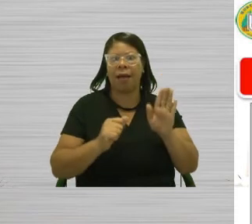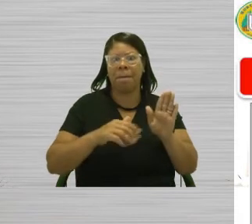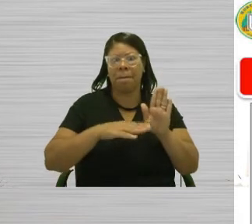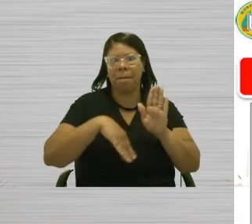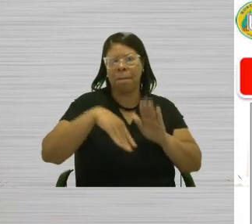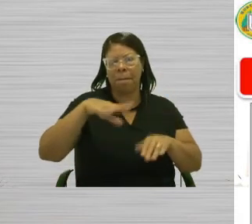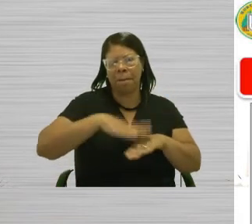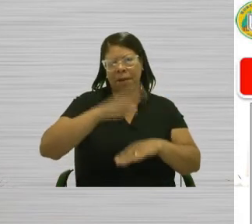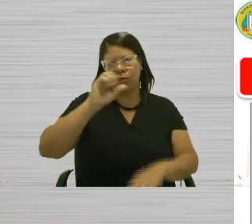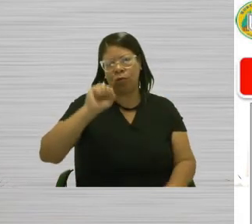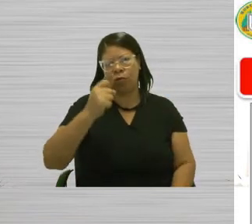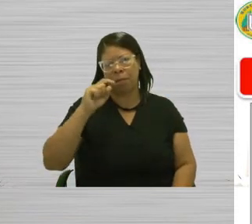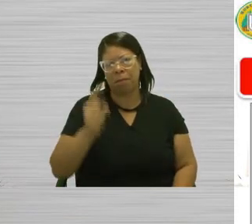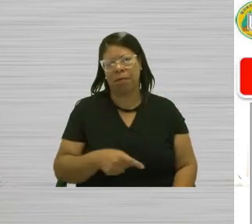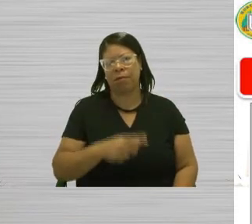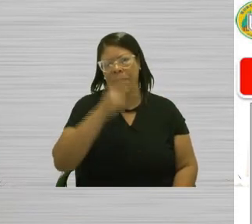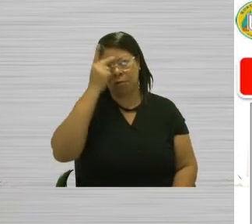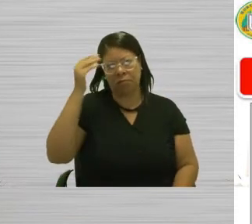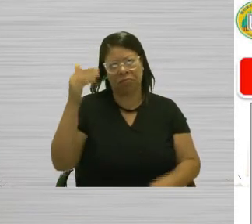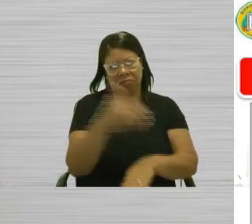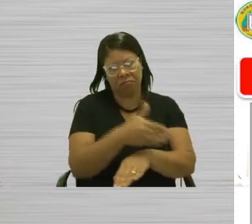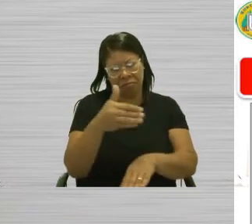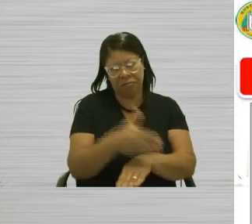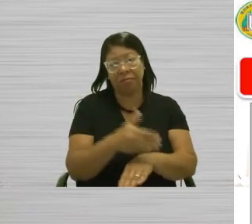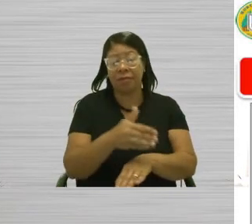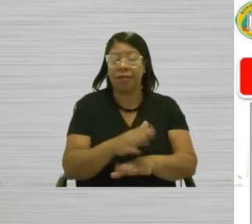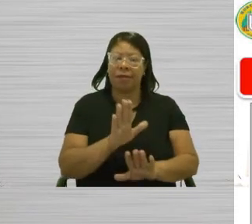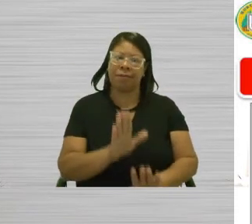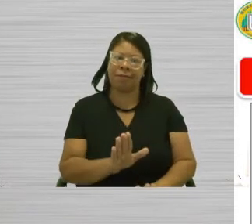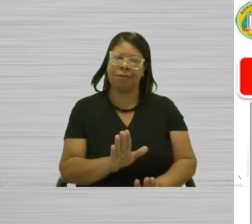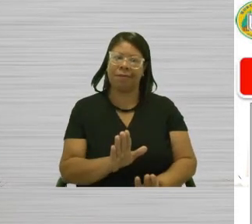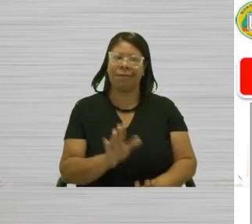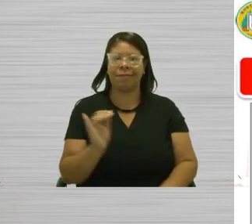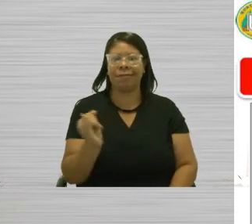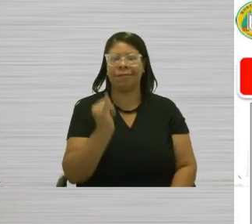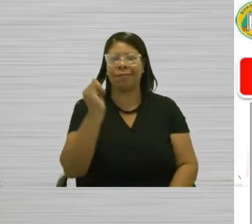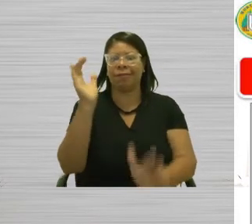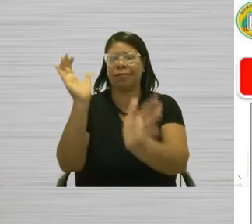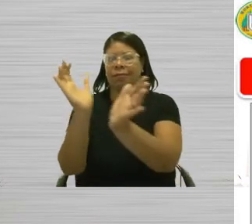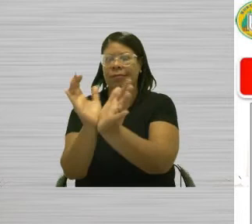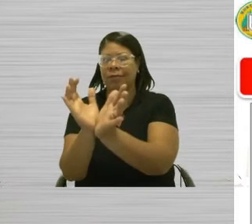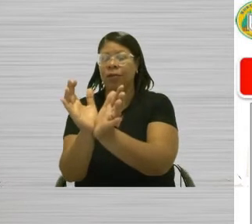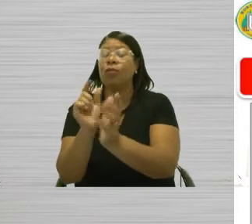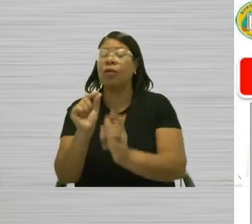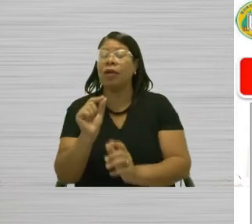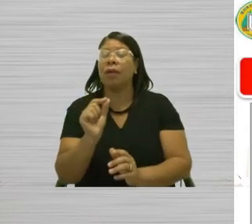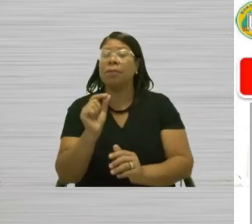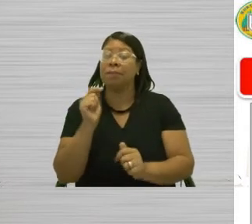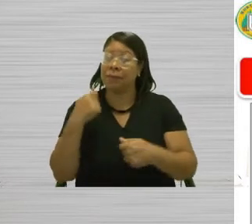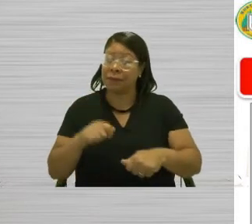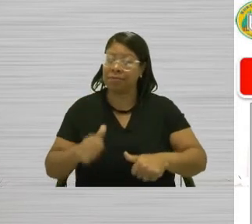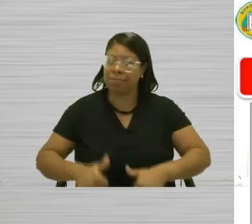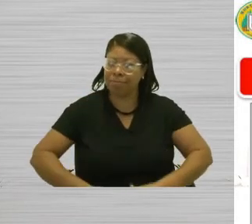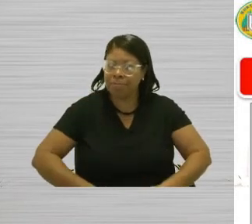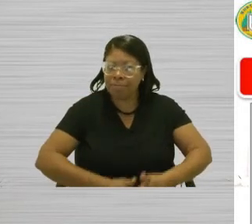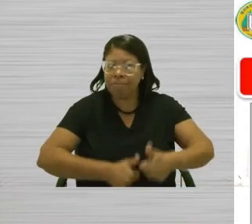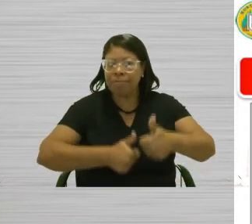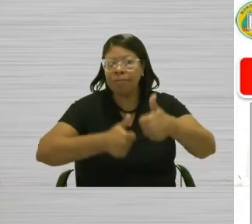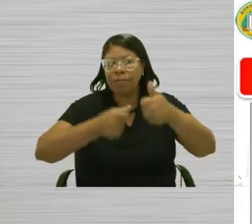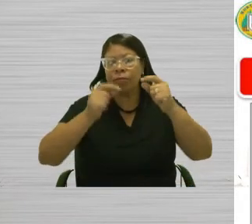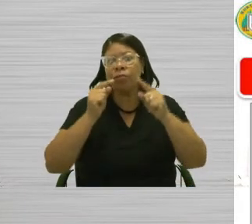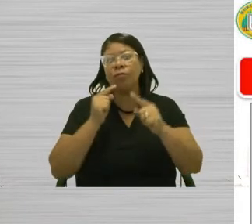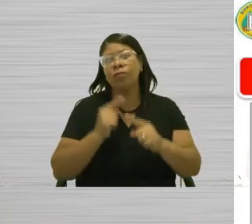Só que um dado importante que a gente tem trabalhado junto com as equipes, inclusive no fortalecimento da atenção básica, é porque